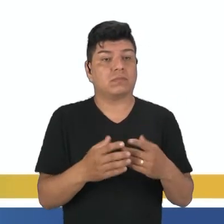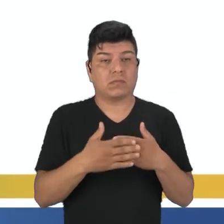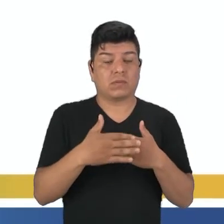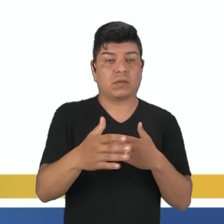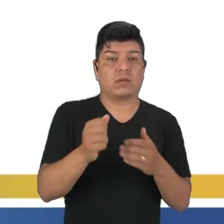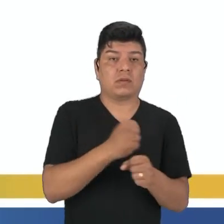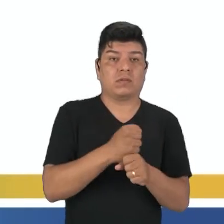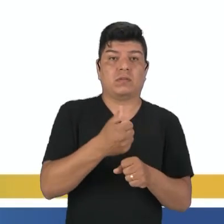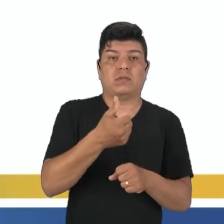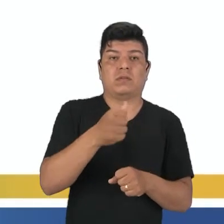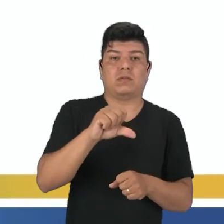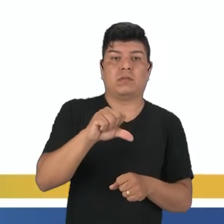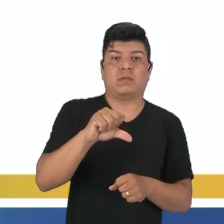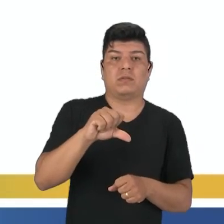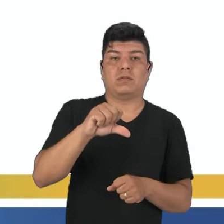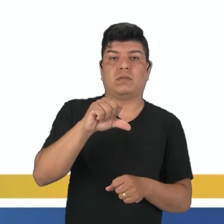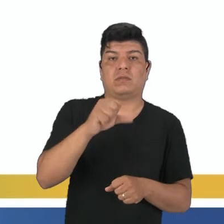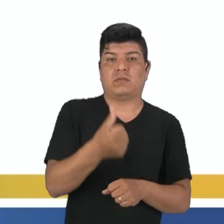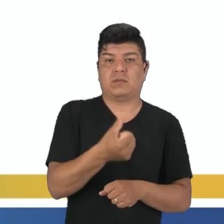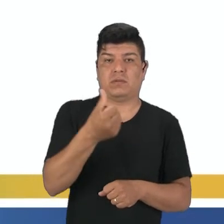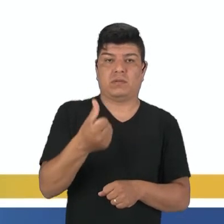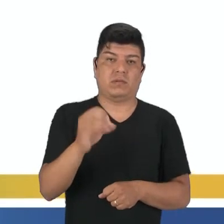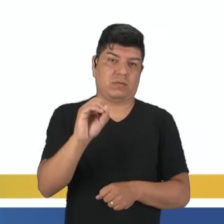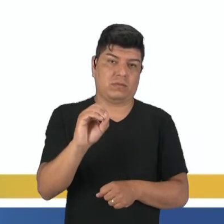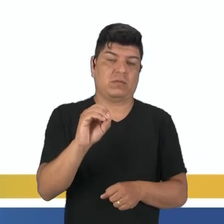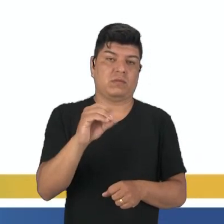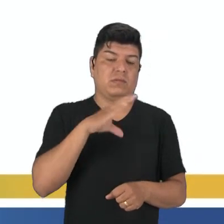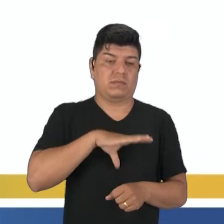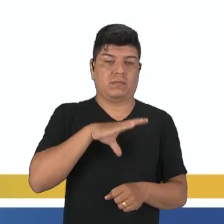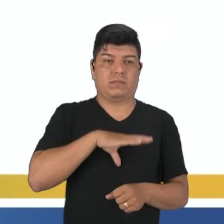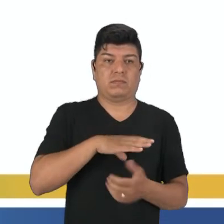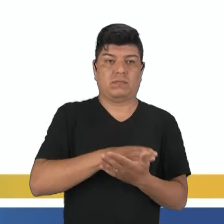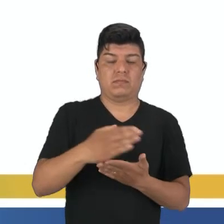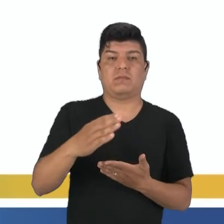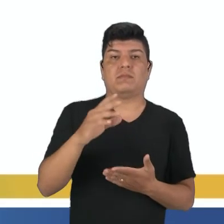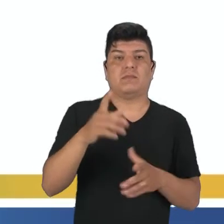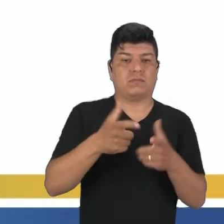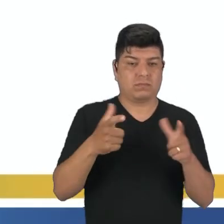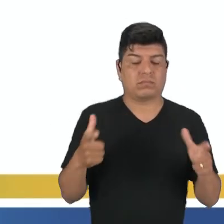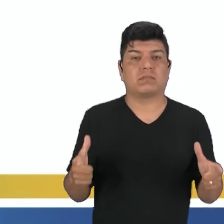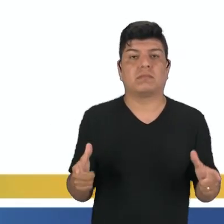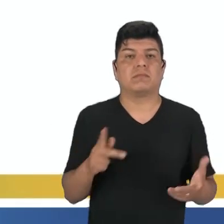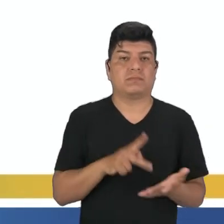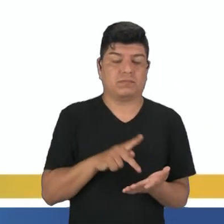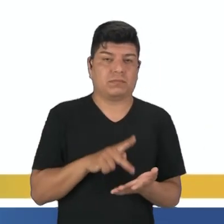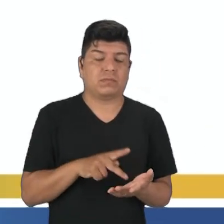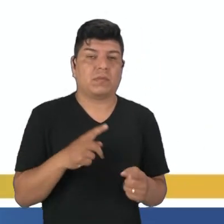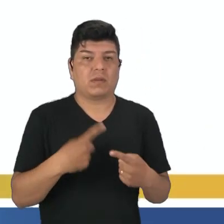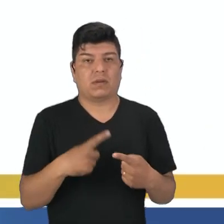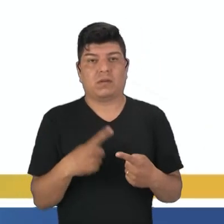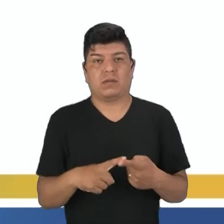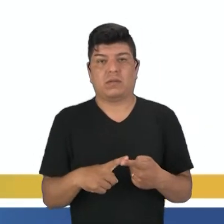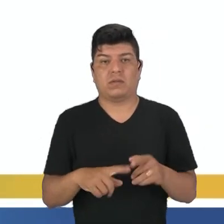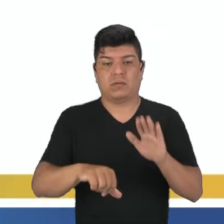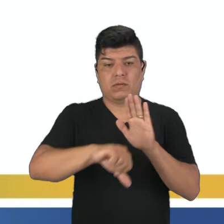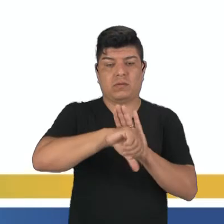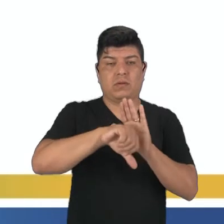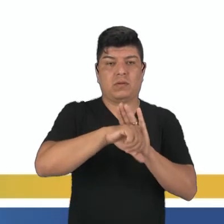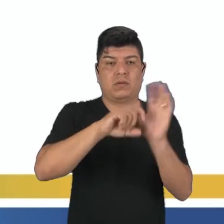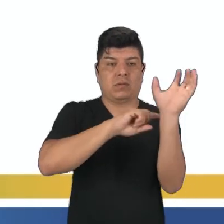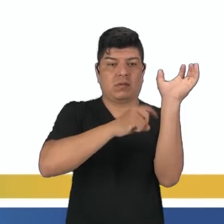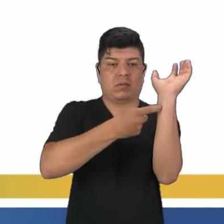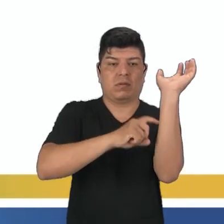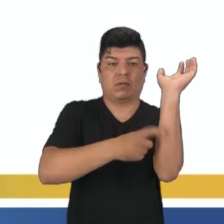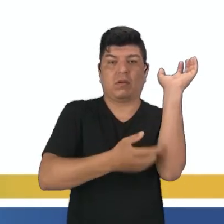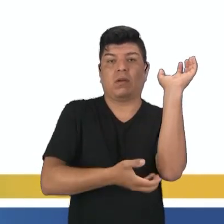da década de 1960 que essas cidades passaram realmente a crescer, pois com a crise da borracha,